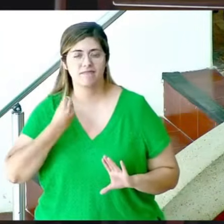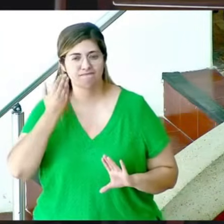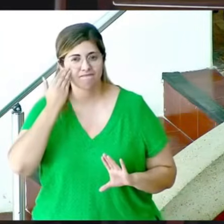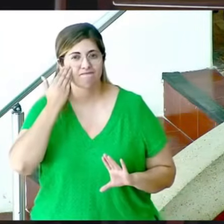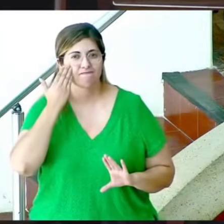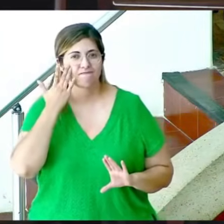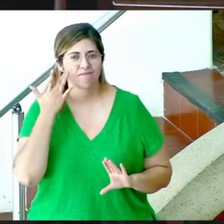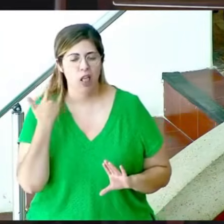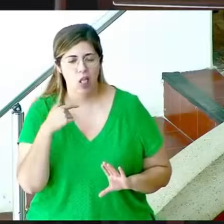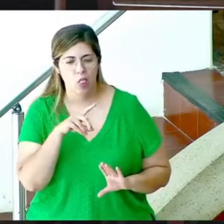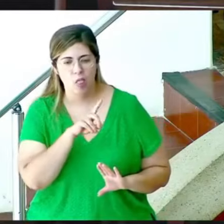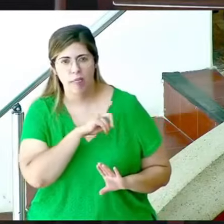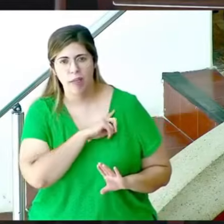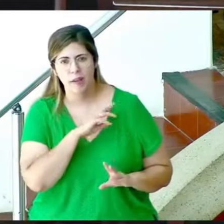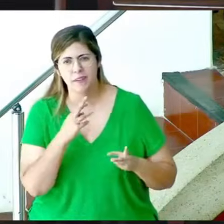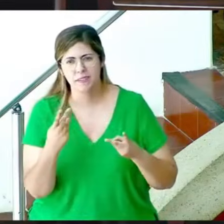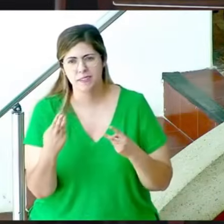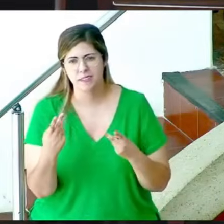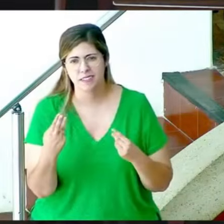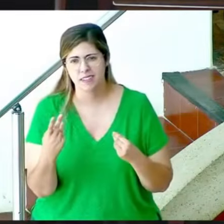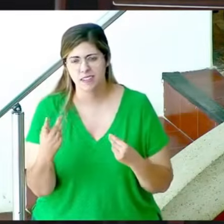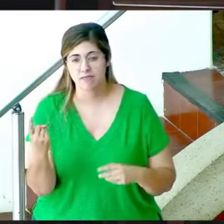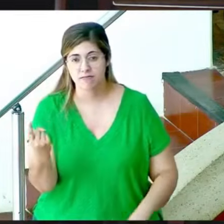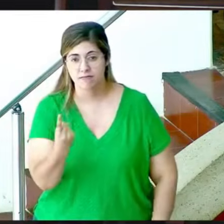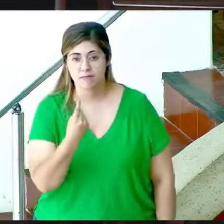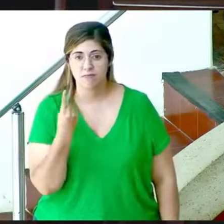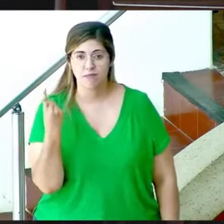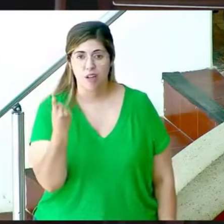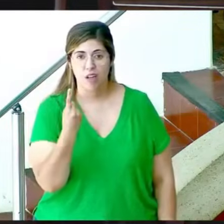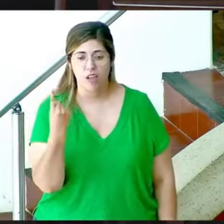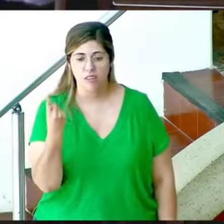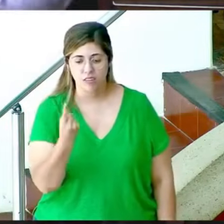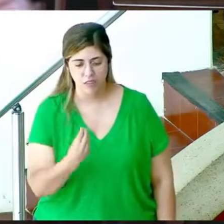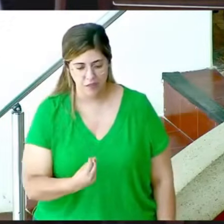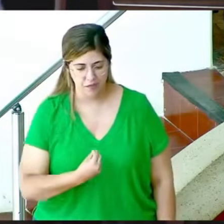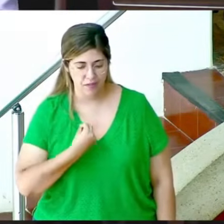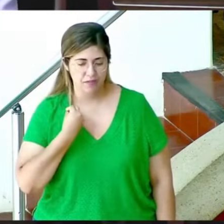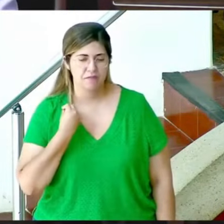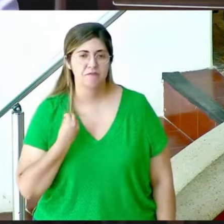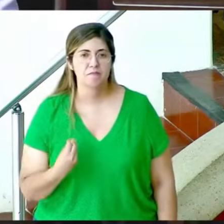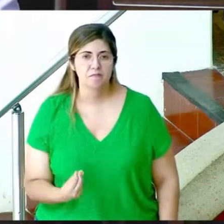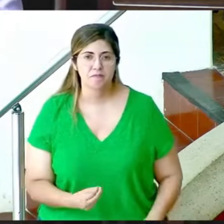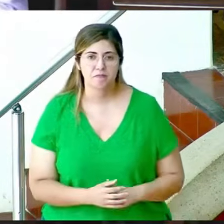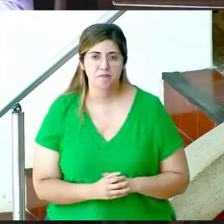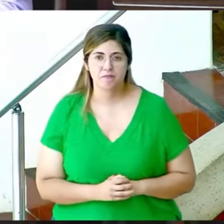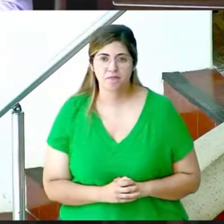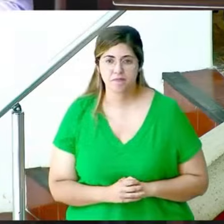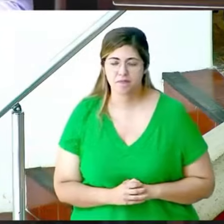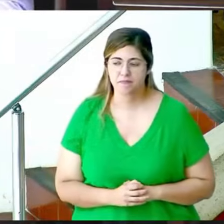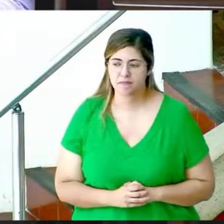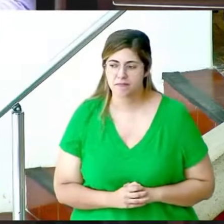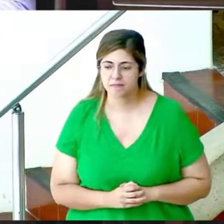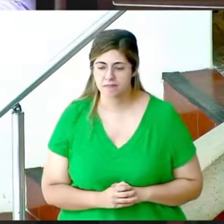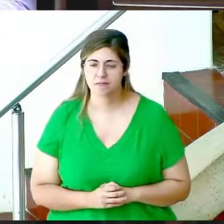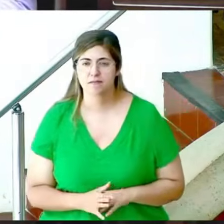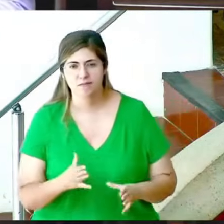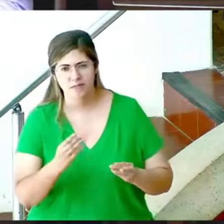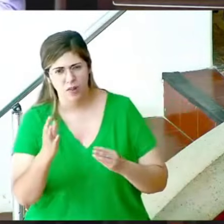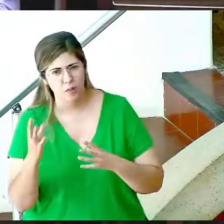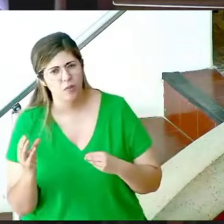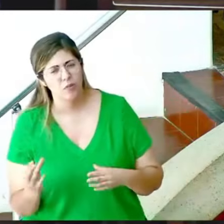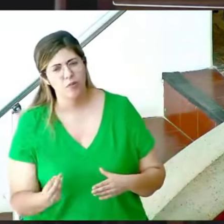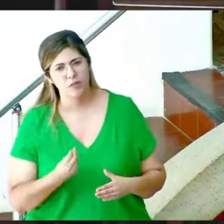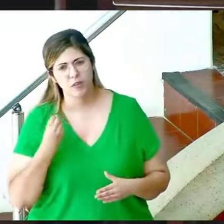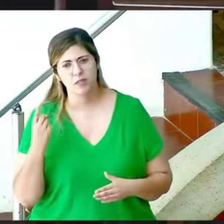nos tornamos os ermitões. Um ermitão do deserto. Muitos se tornaram ermitões no